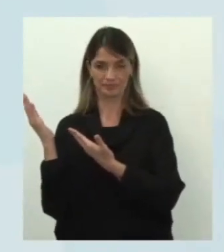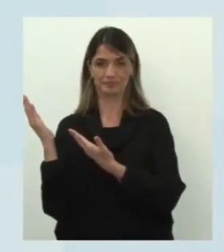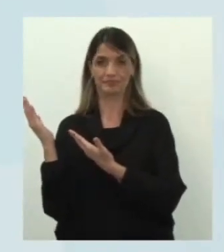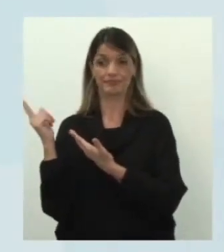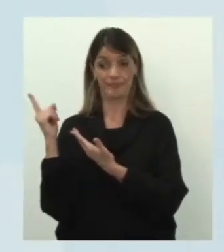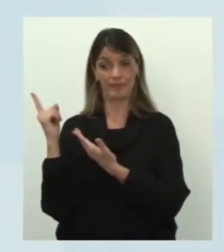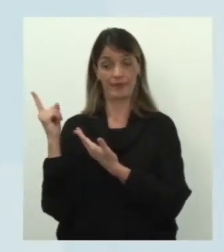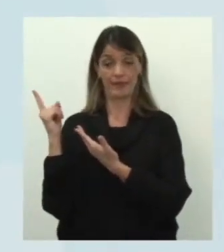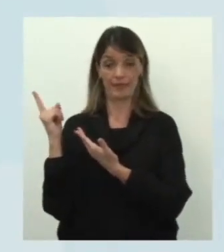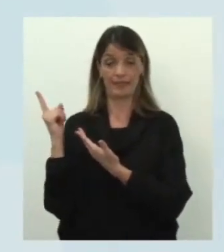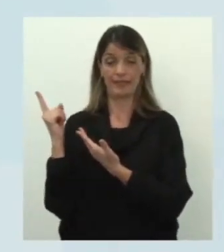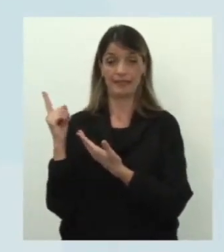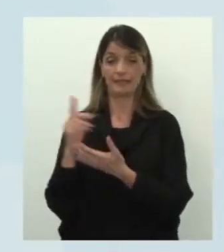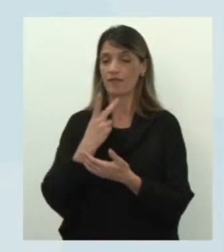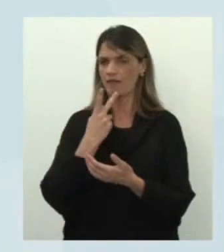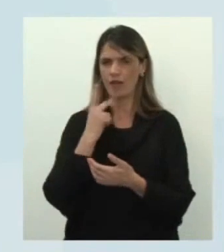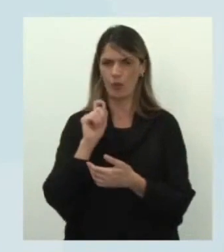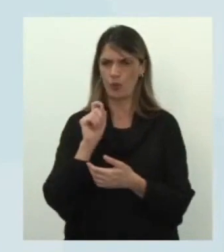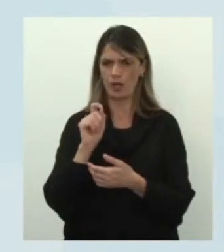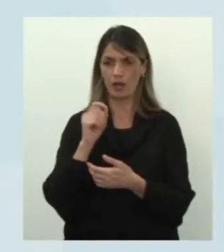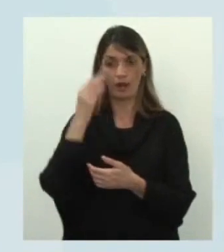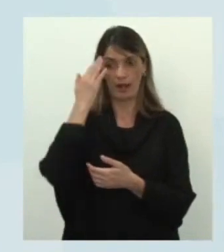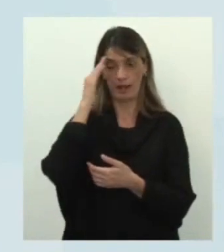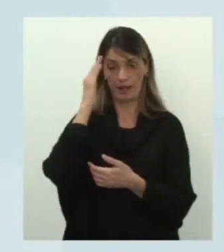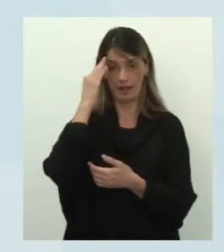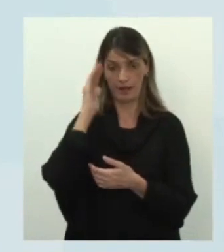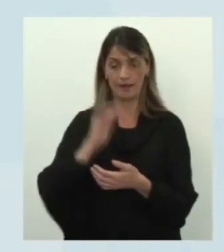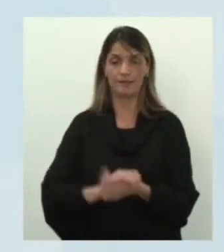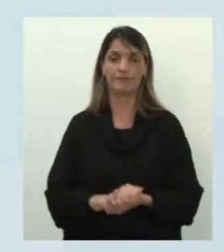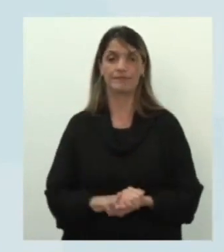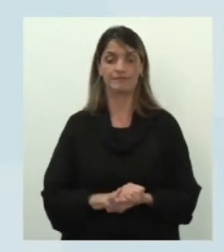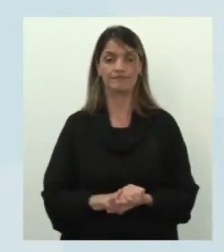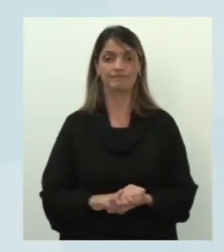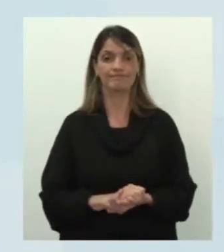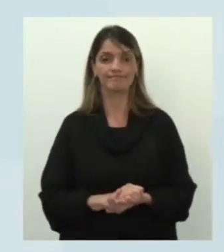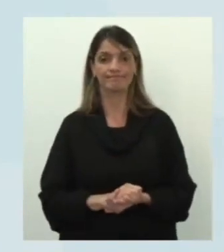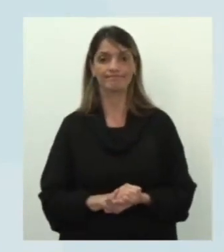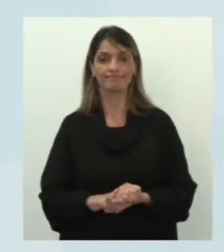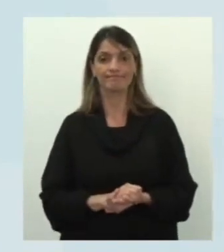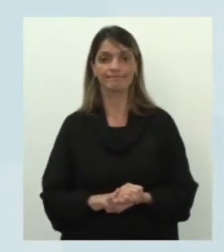Essa habilidade, ela diz compreender